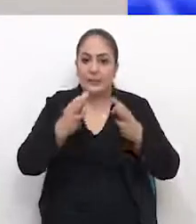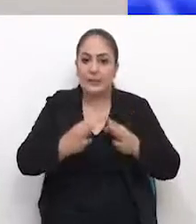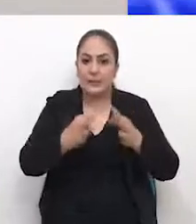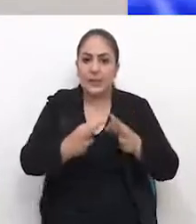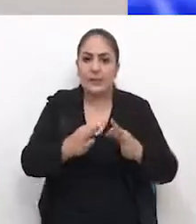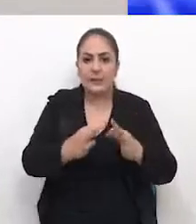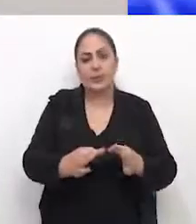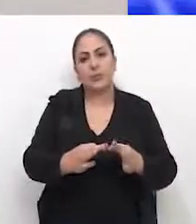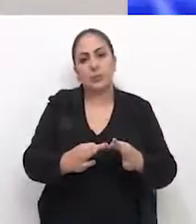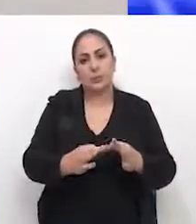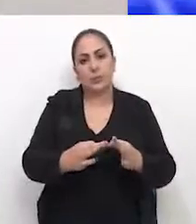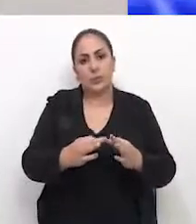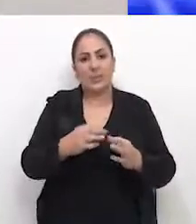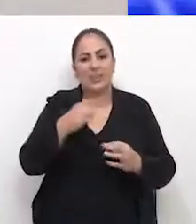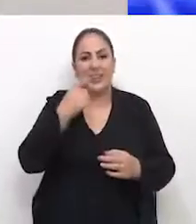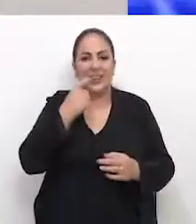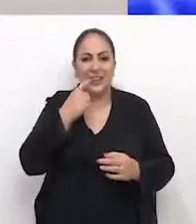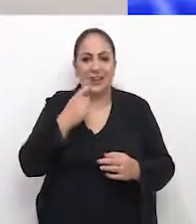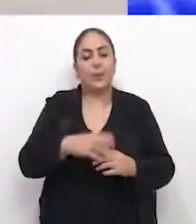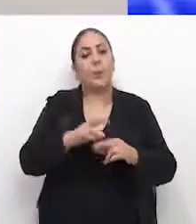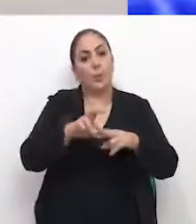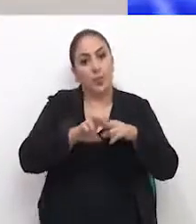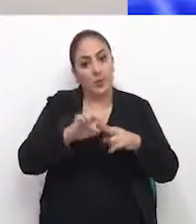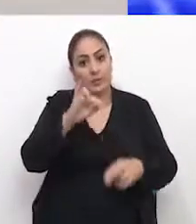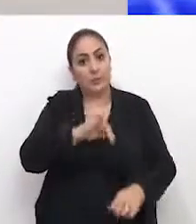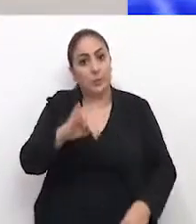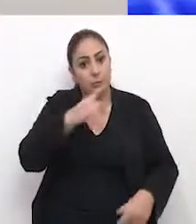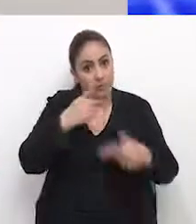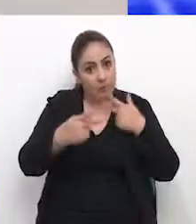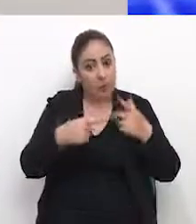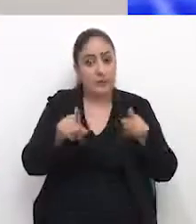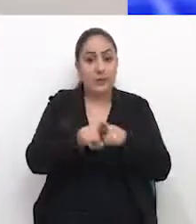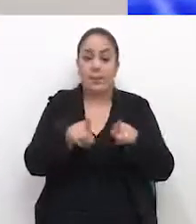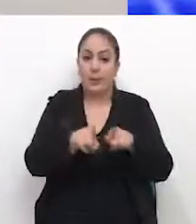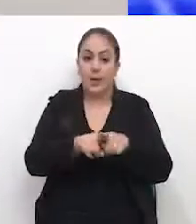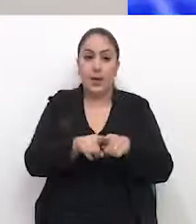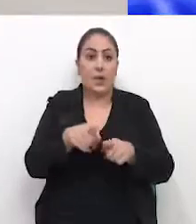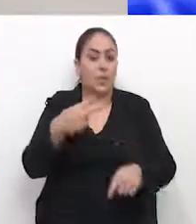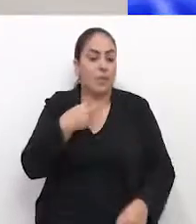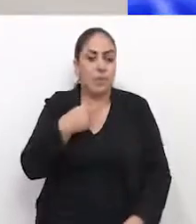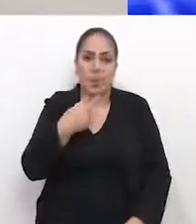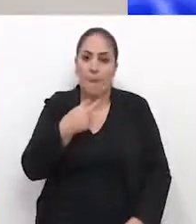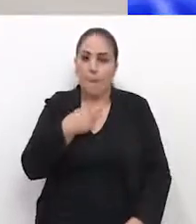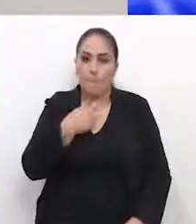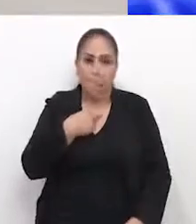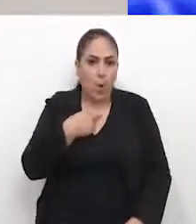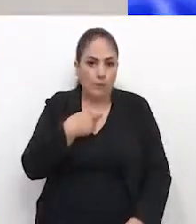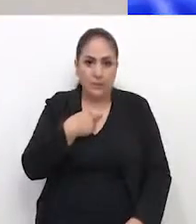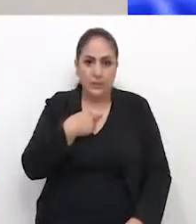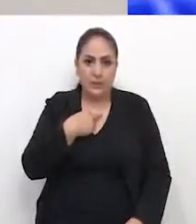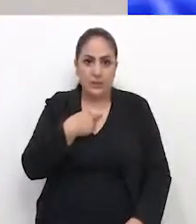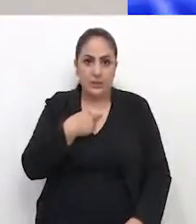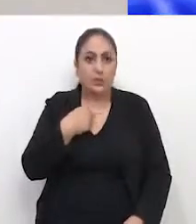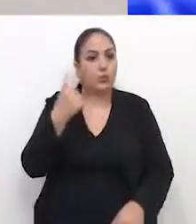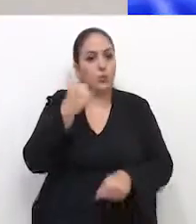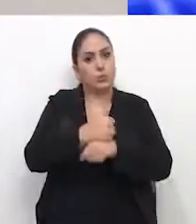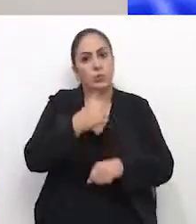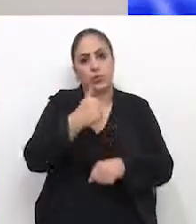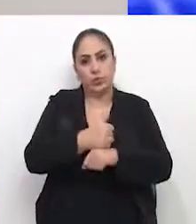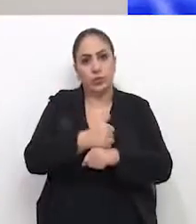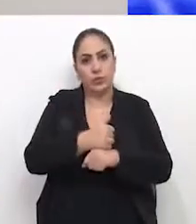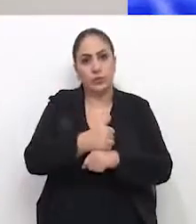eficaz das interproximais dos dentes. É importante ressaltar também que ele não pode e não deve